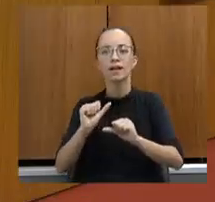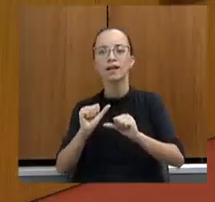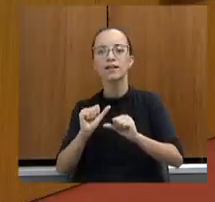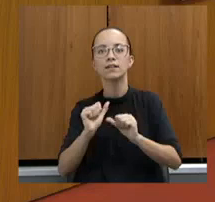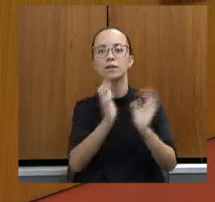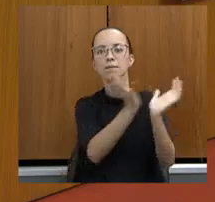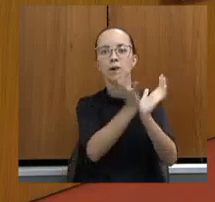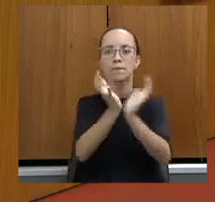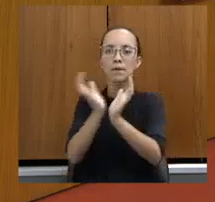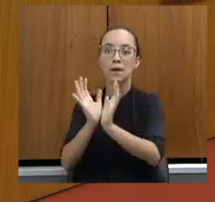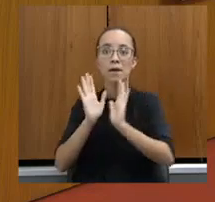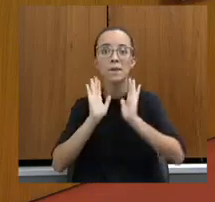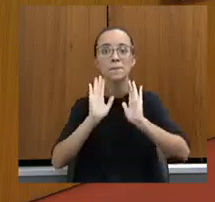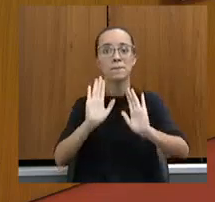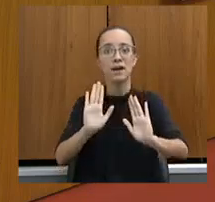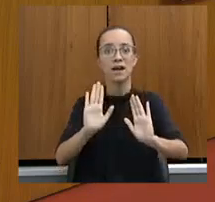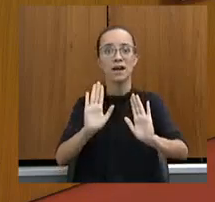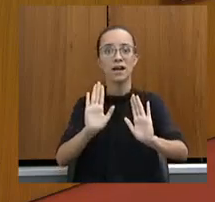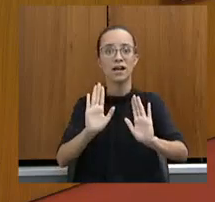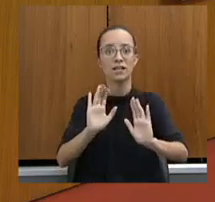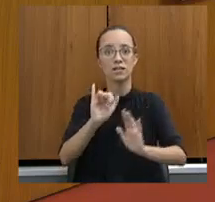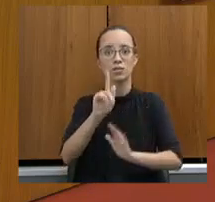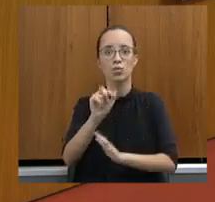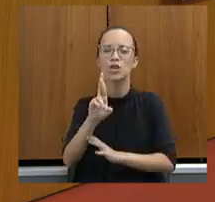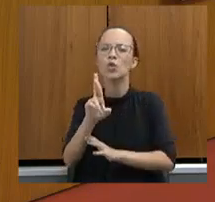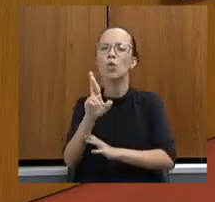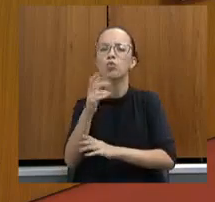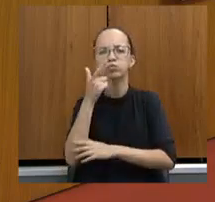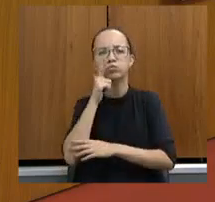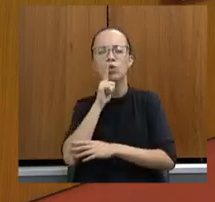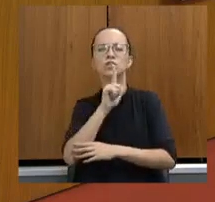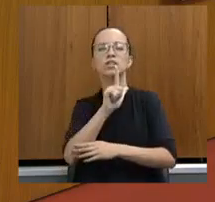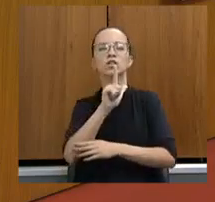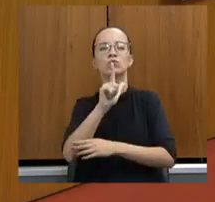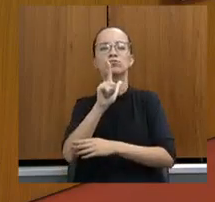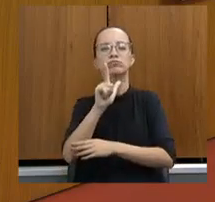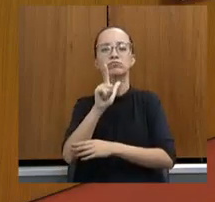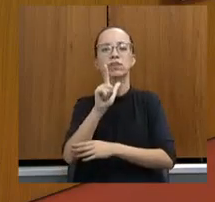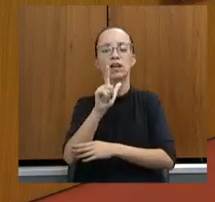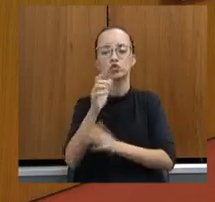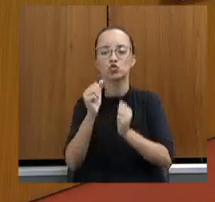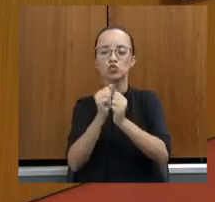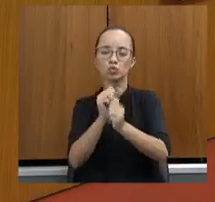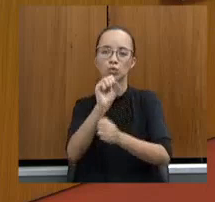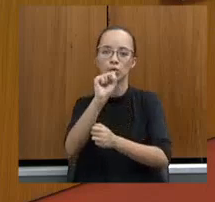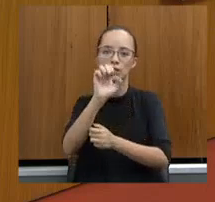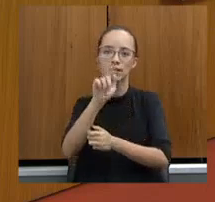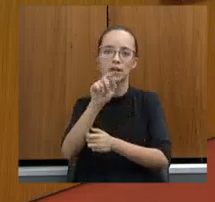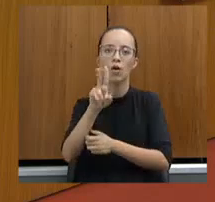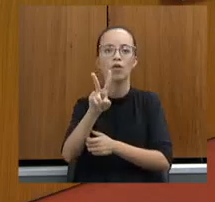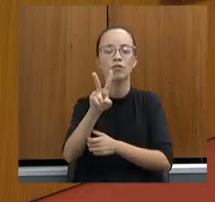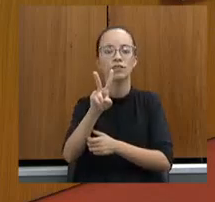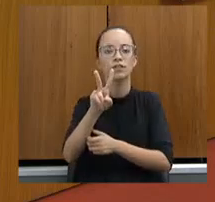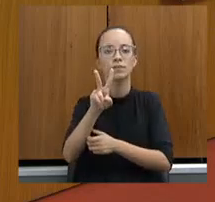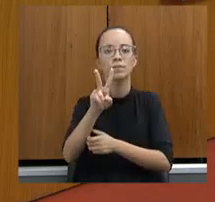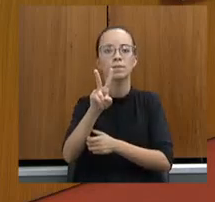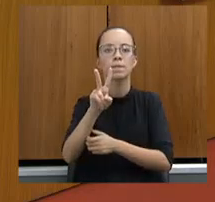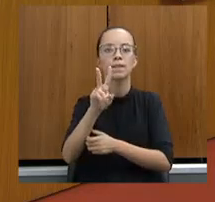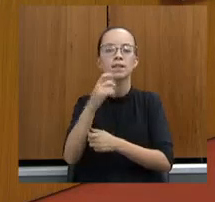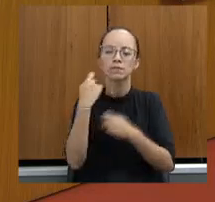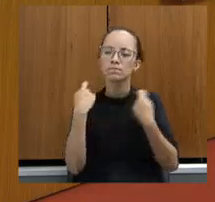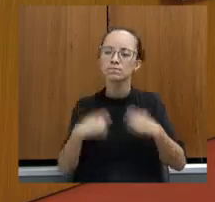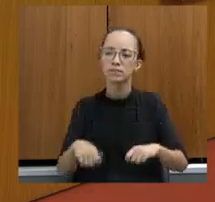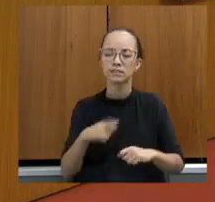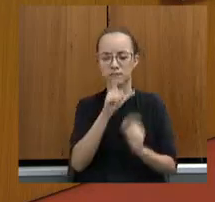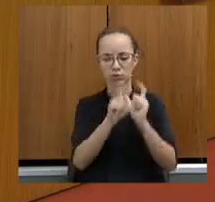aulas e ele né na sua forma simples juntamente com toda a equipe dessa gov que externos porque afinal de contas tem que ter